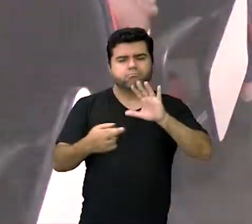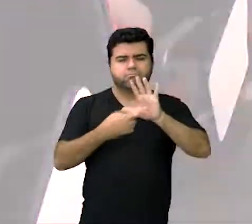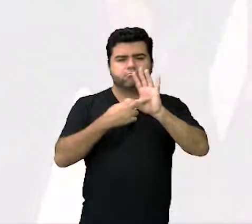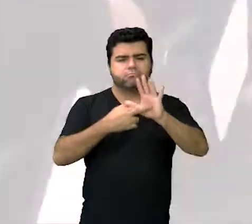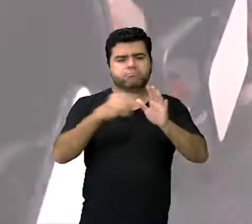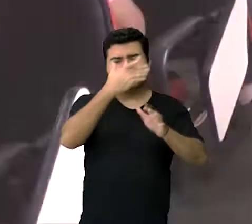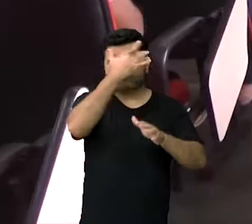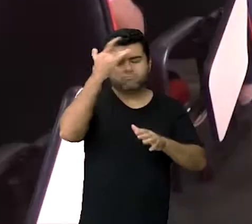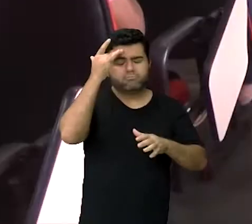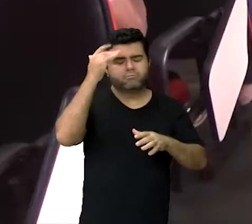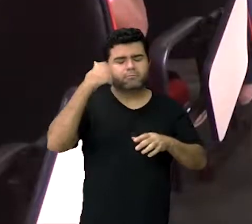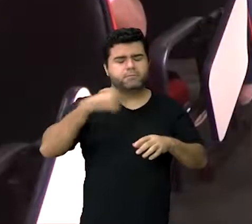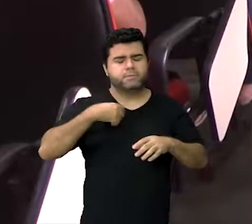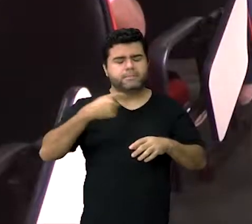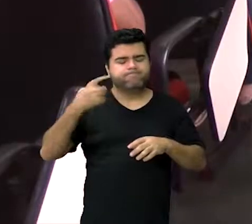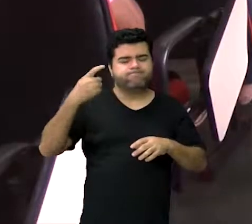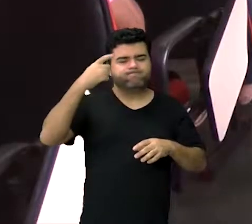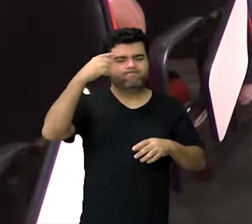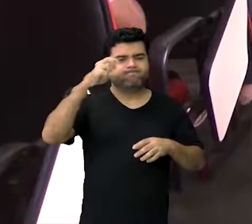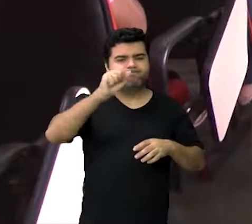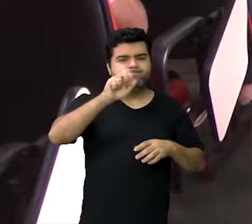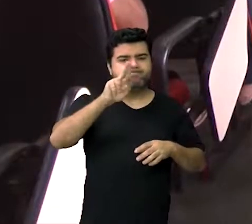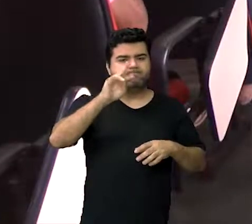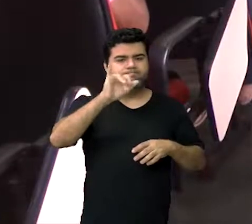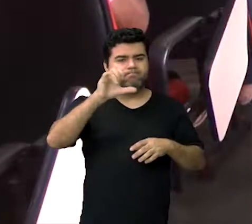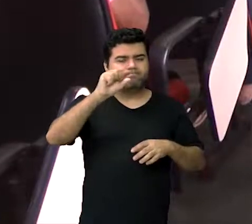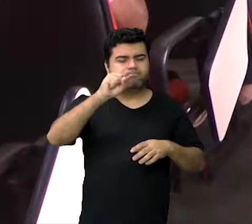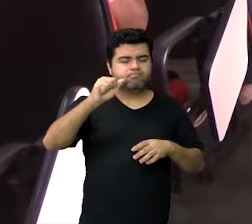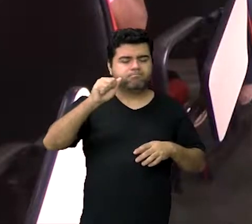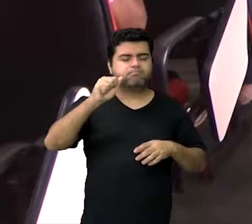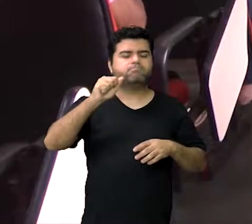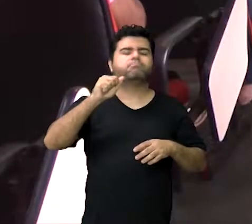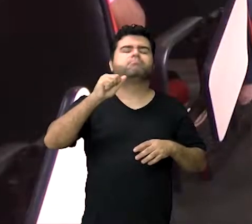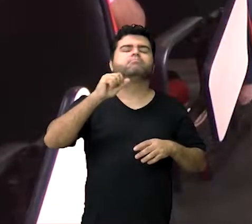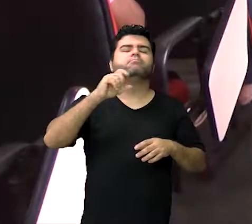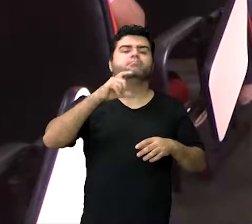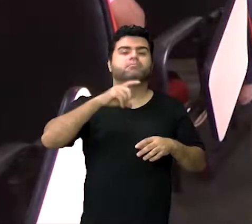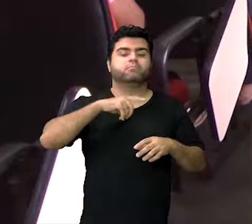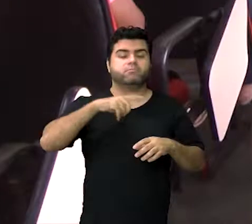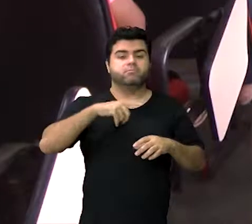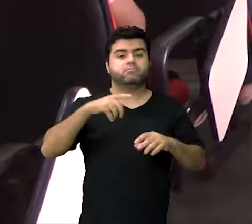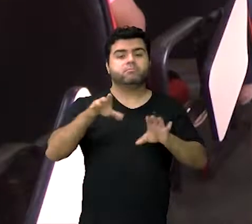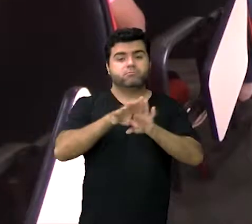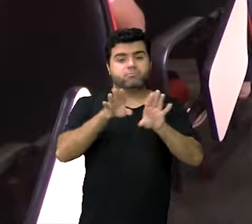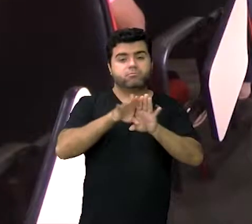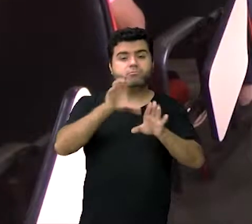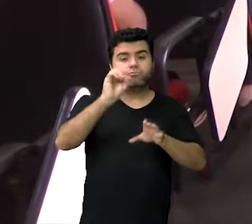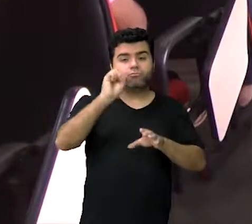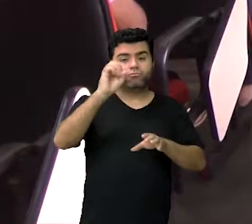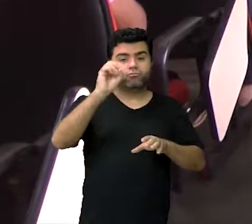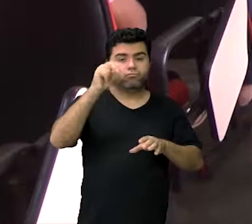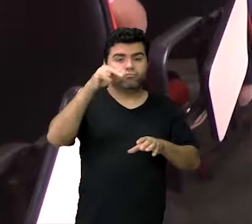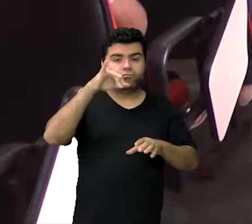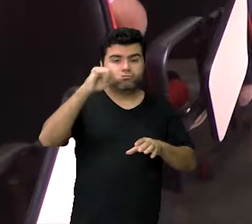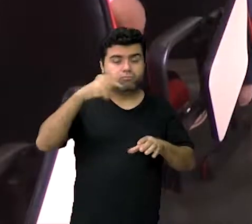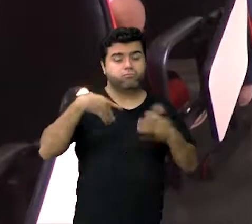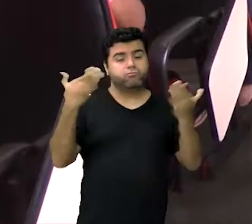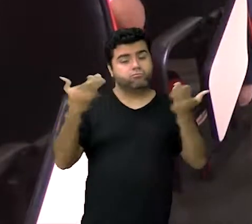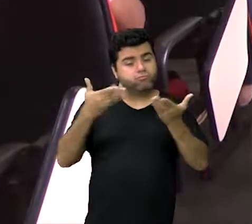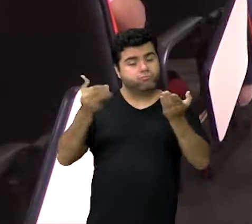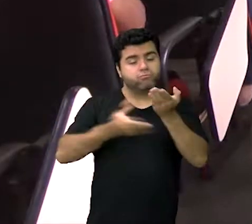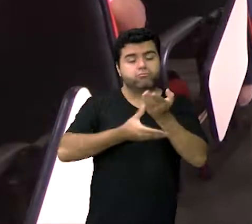Rossá, grande representante aqui de Osasco e região dos autistas, Sônia Montezino, que hoje está aqui representando o Conselho